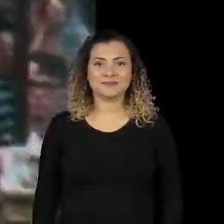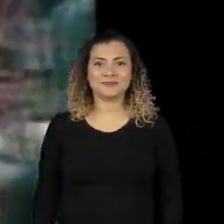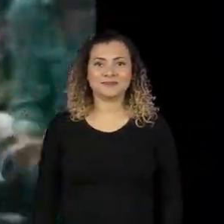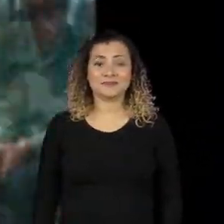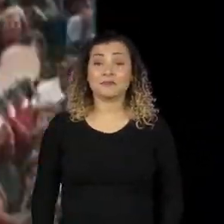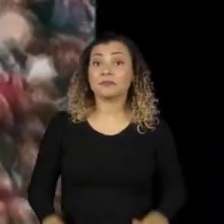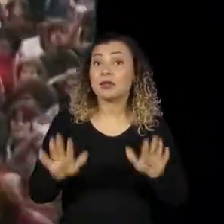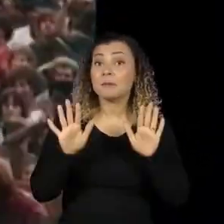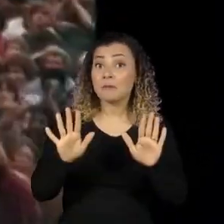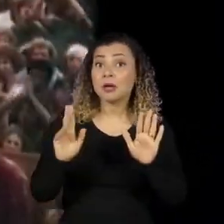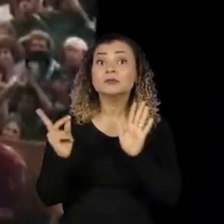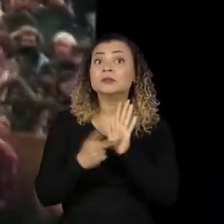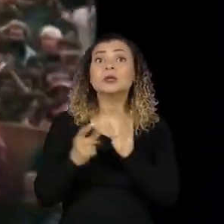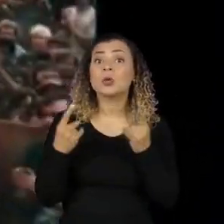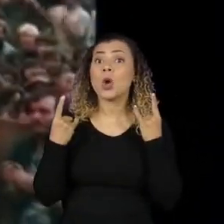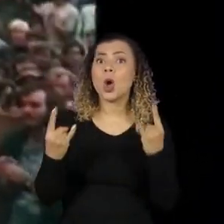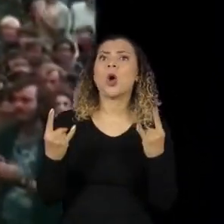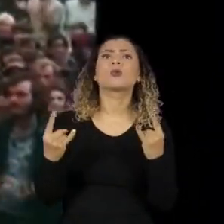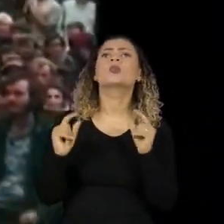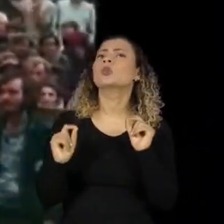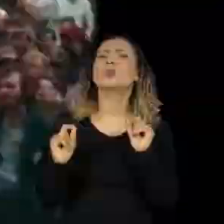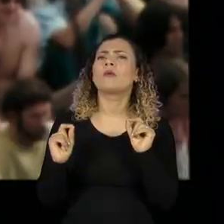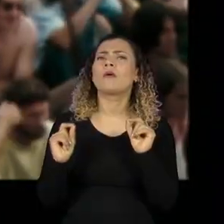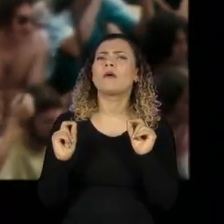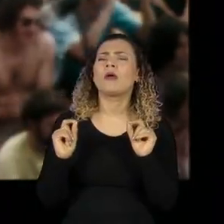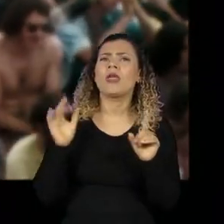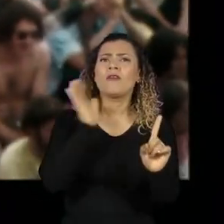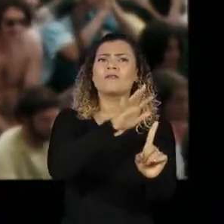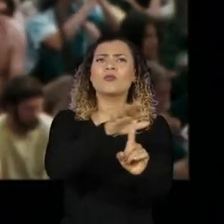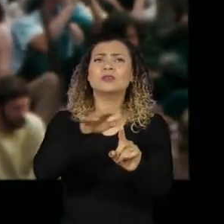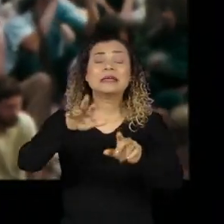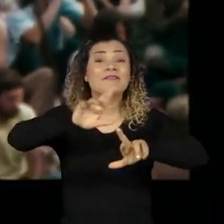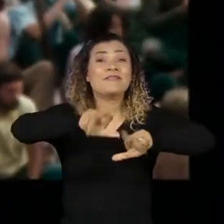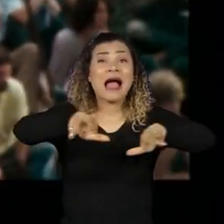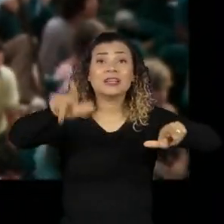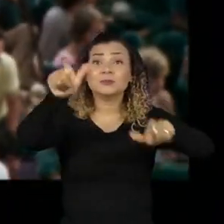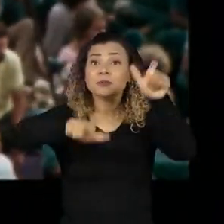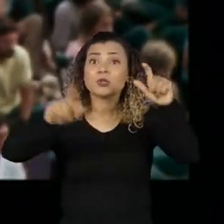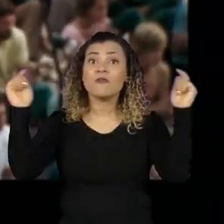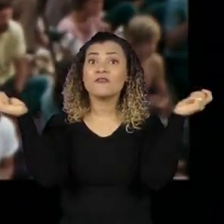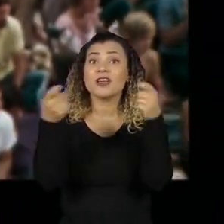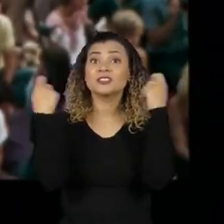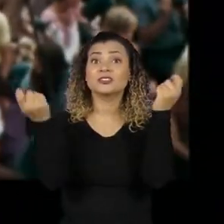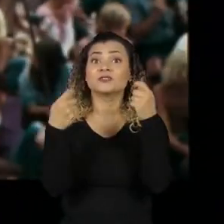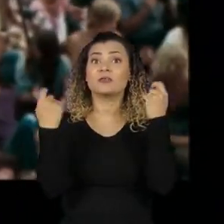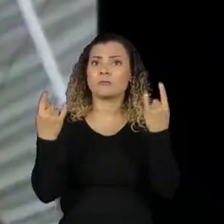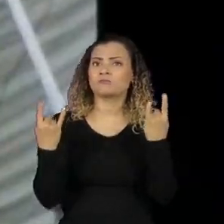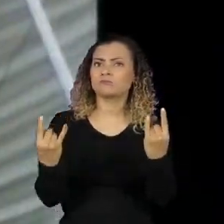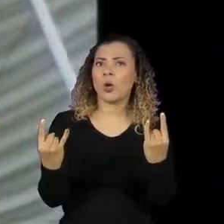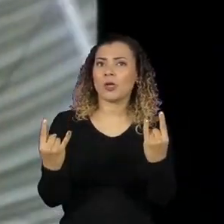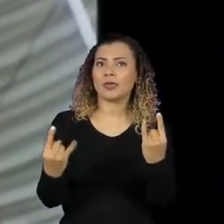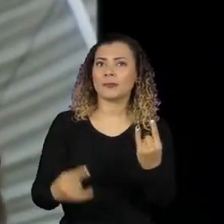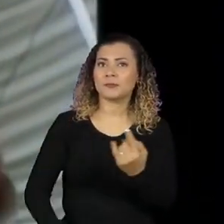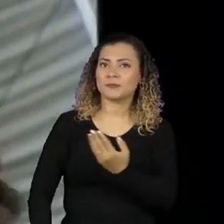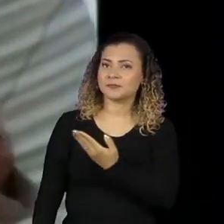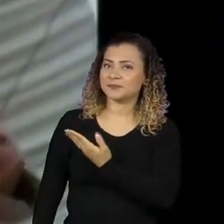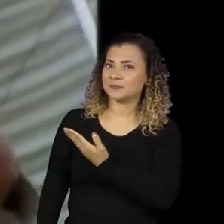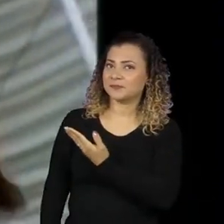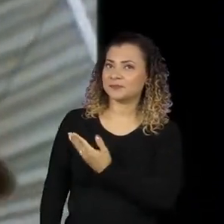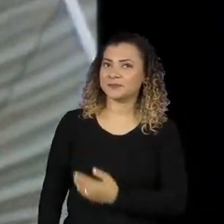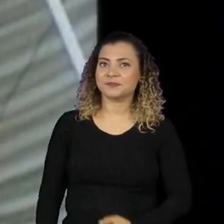Mais tarde, o rock arrastaria multidões, como no icônico Festival de Woodstock.